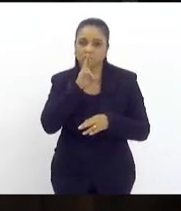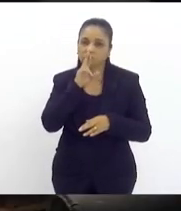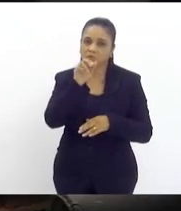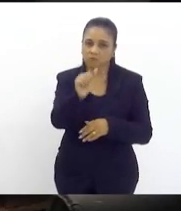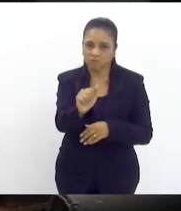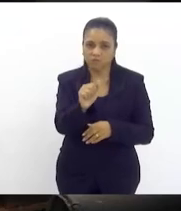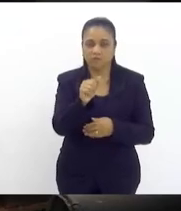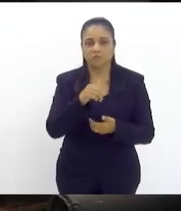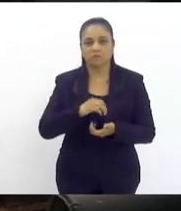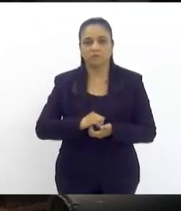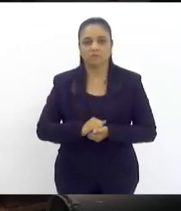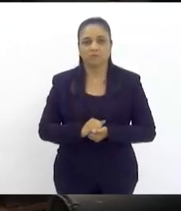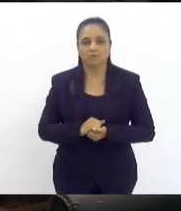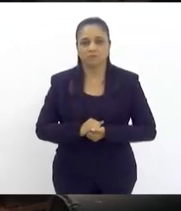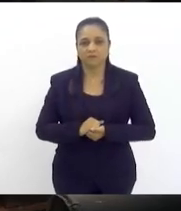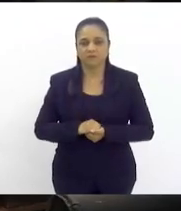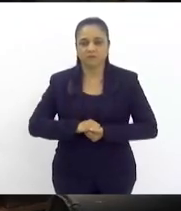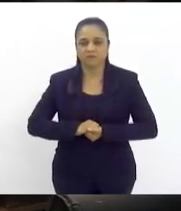Amorim.